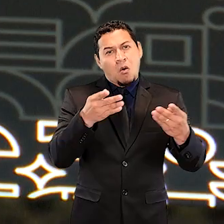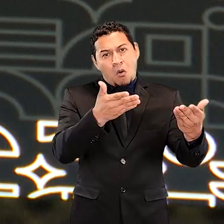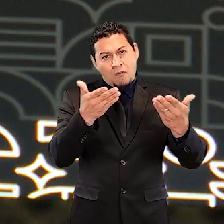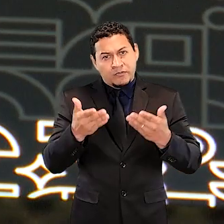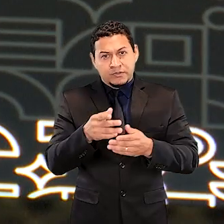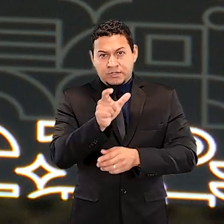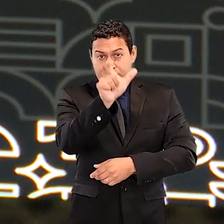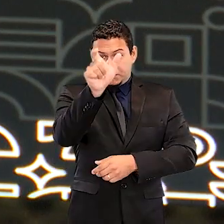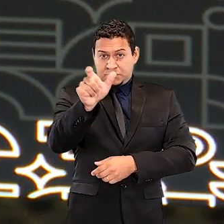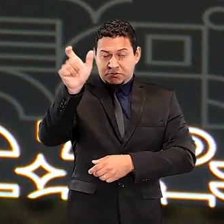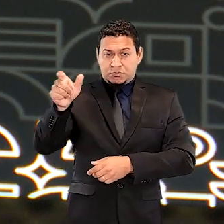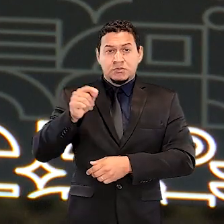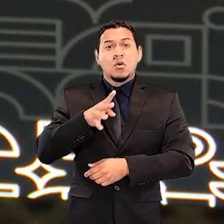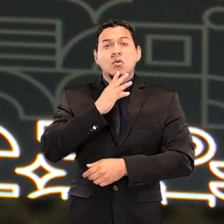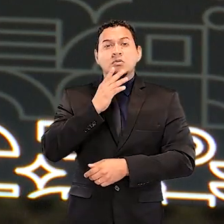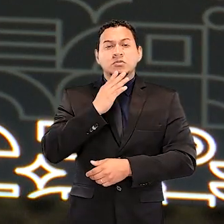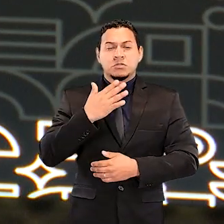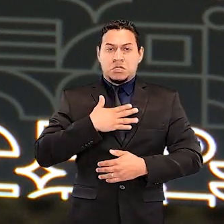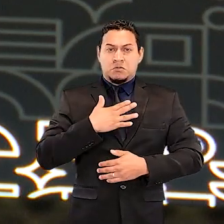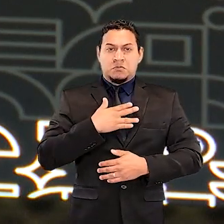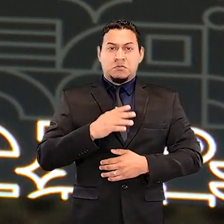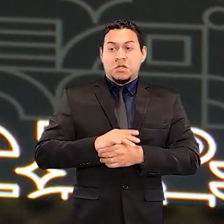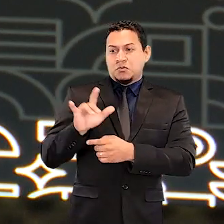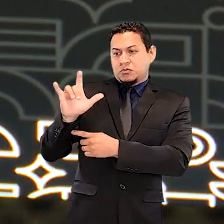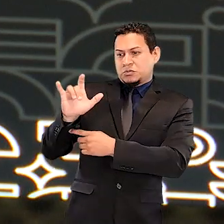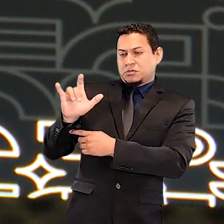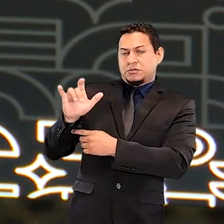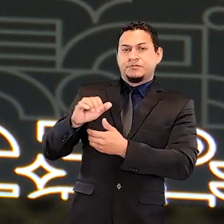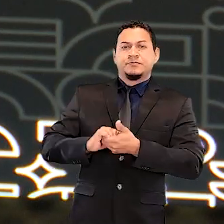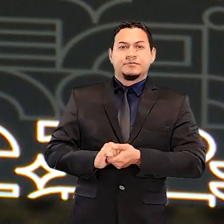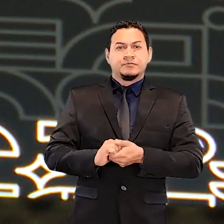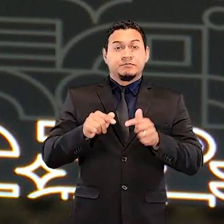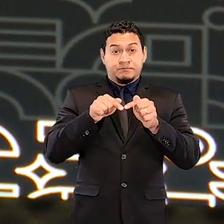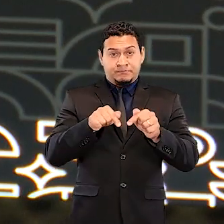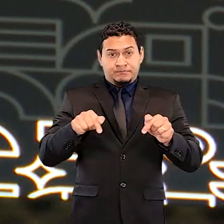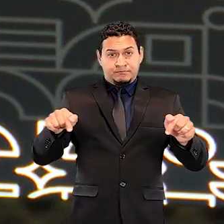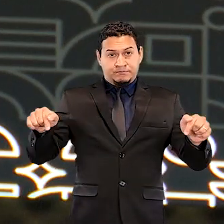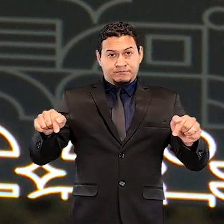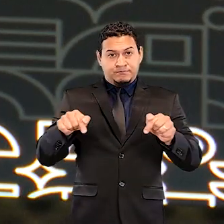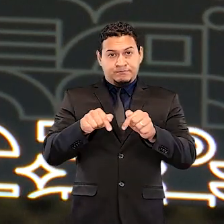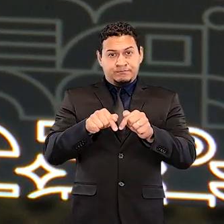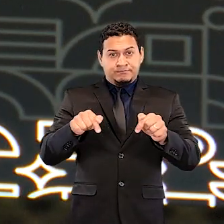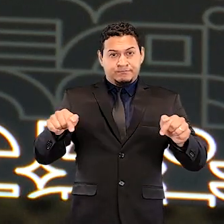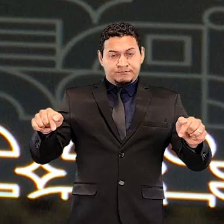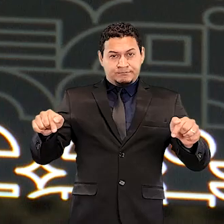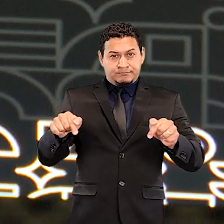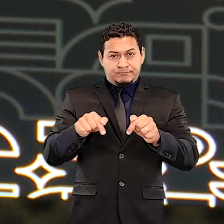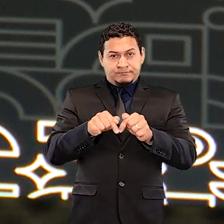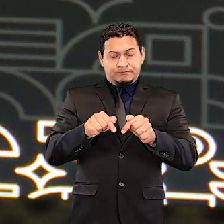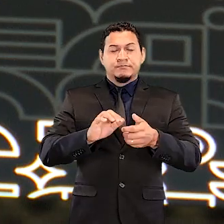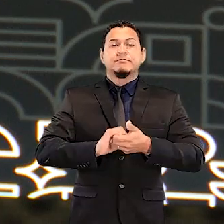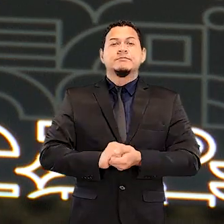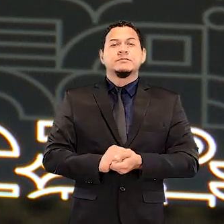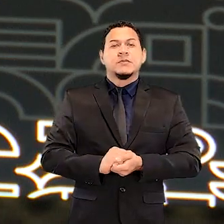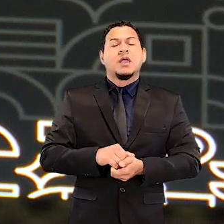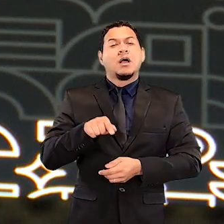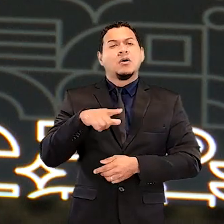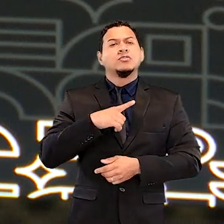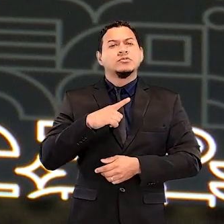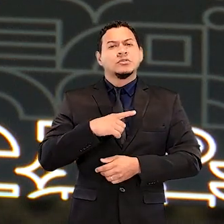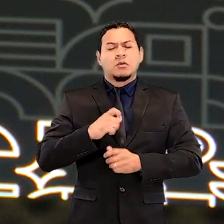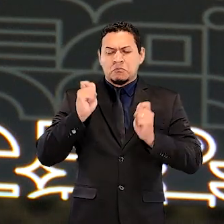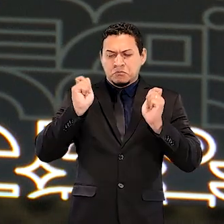quem nos assiste para visitar a minha página do Instagram, Fabiola, @fsucasas, onde